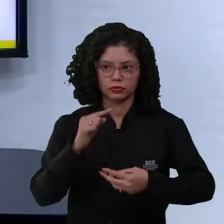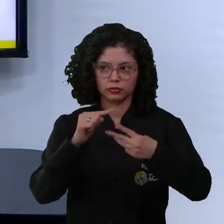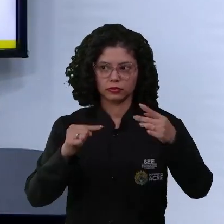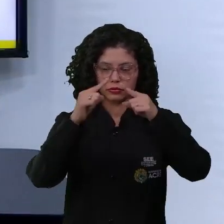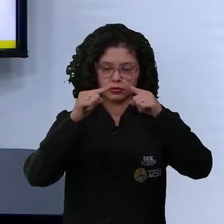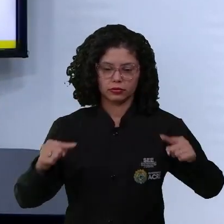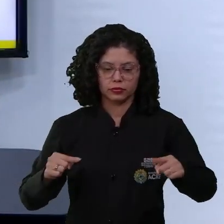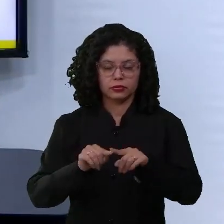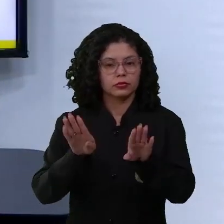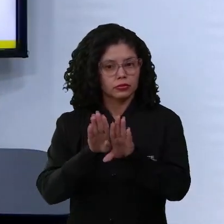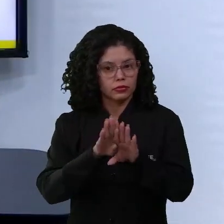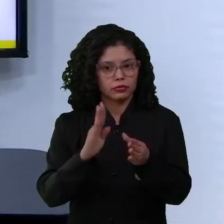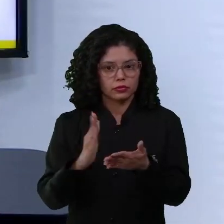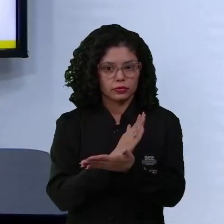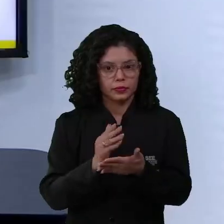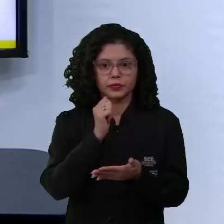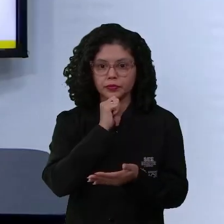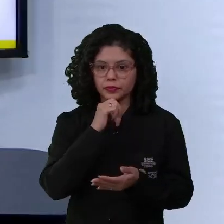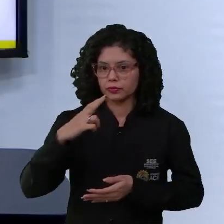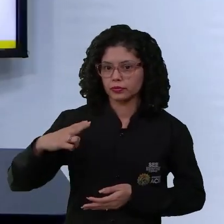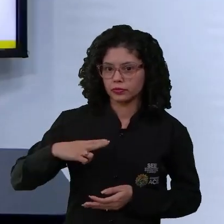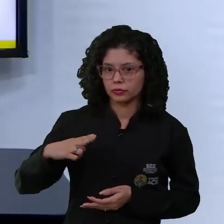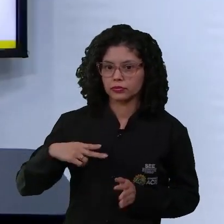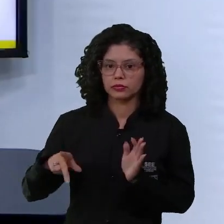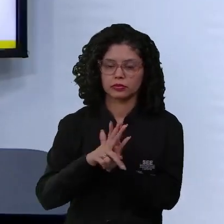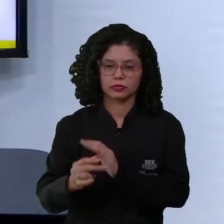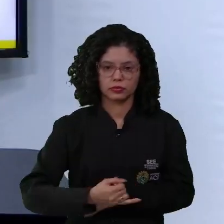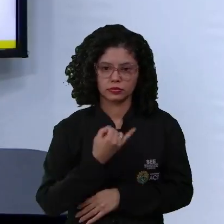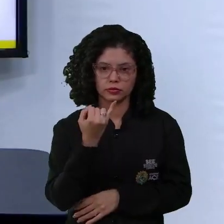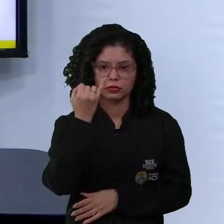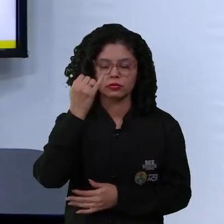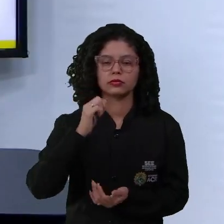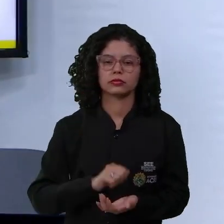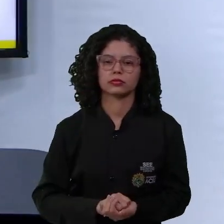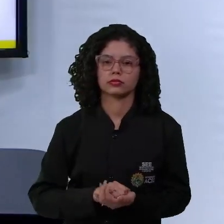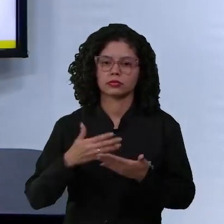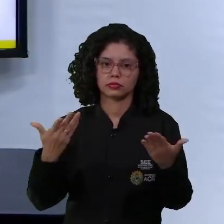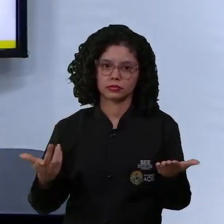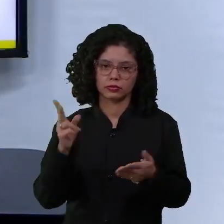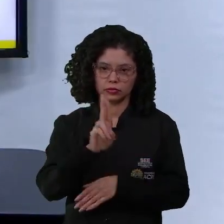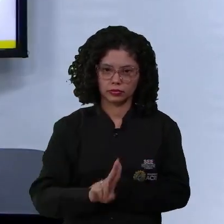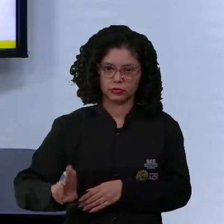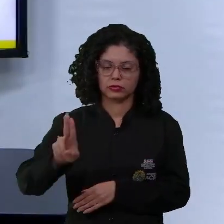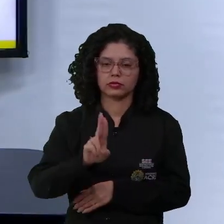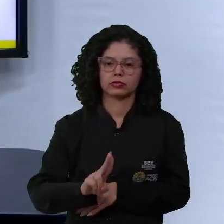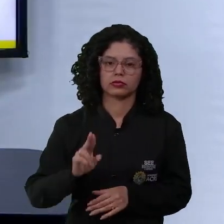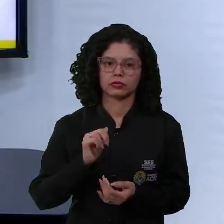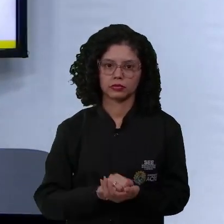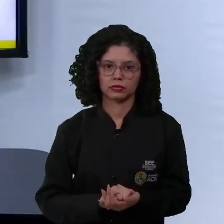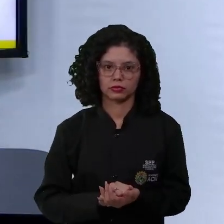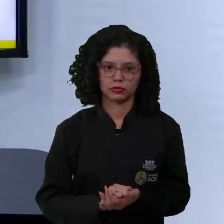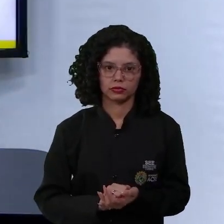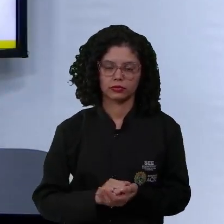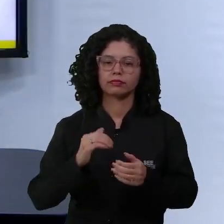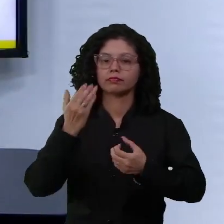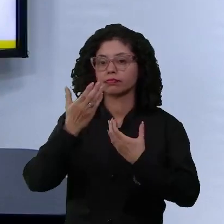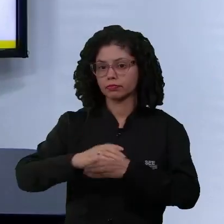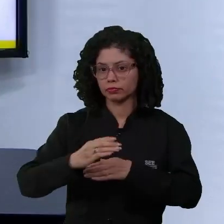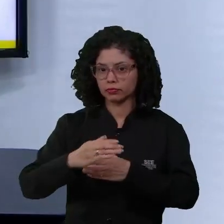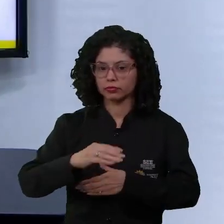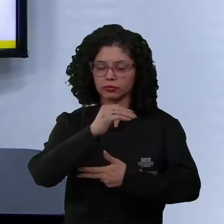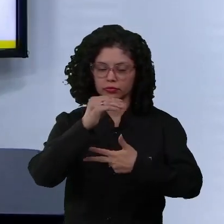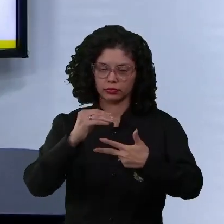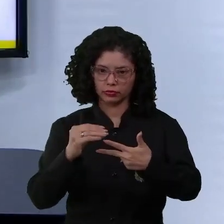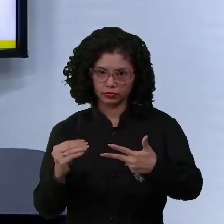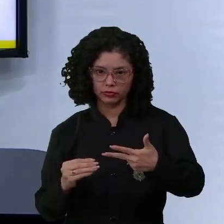triângulos, mas temos alguns casos particulares muito interessantes que são muito utilizados em vestibulares, no